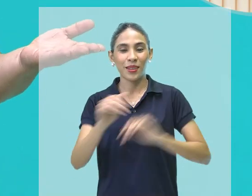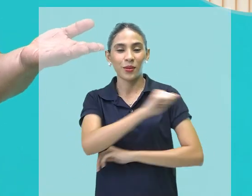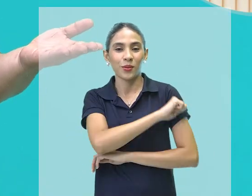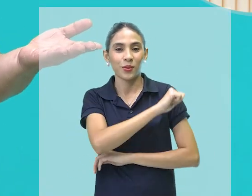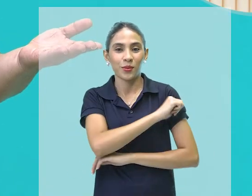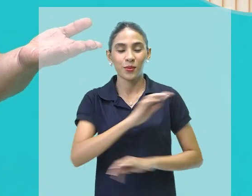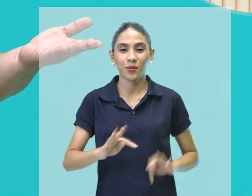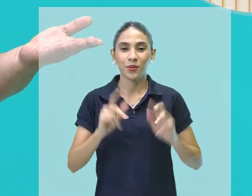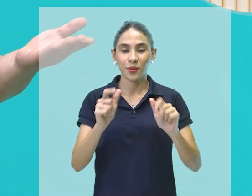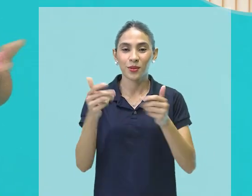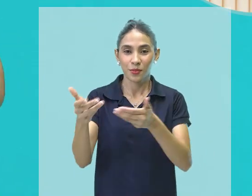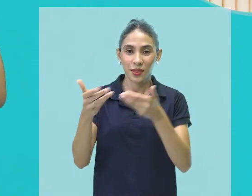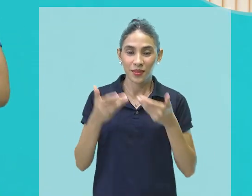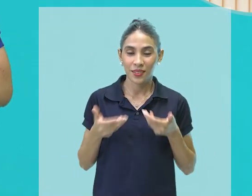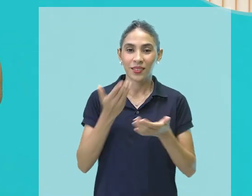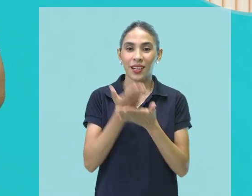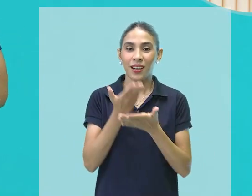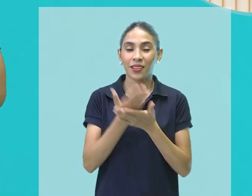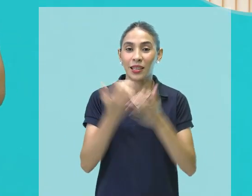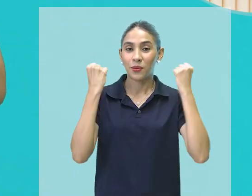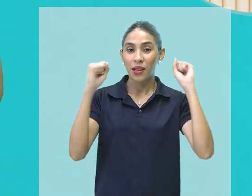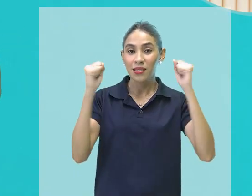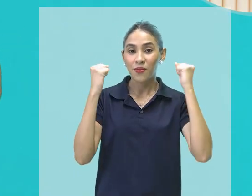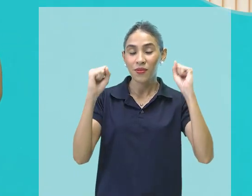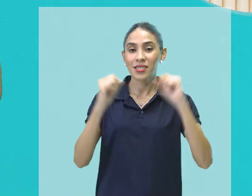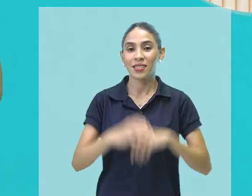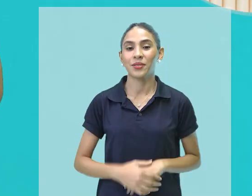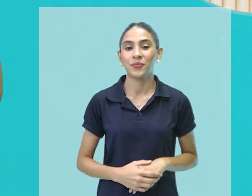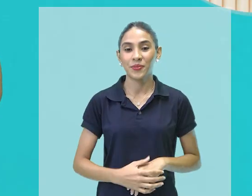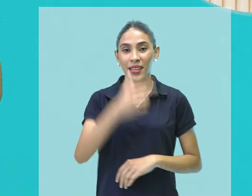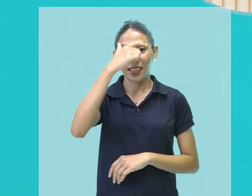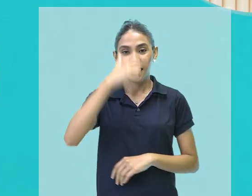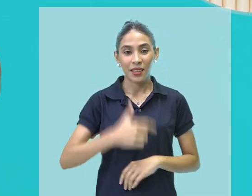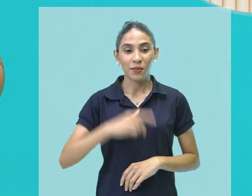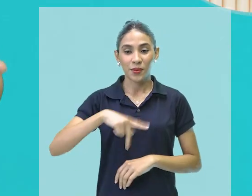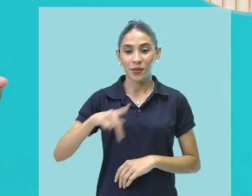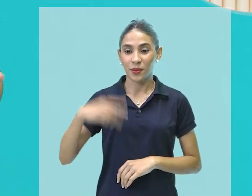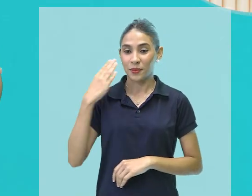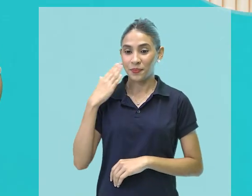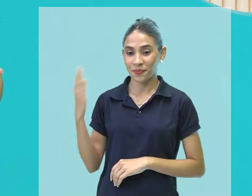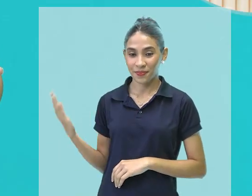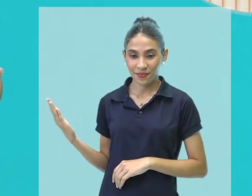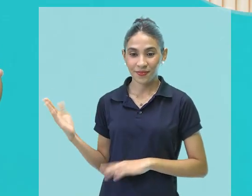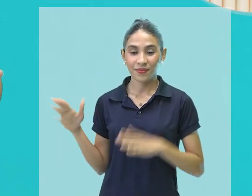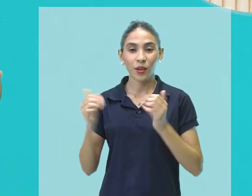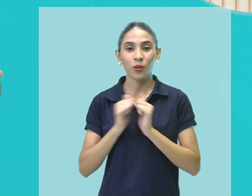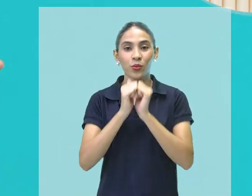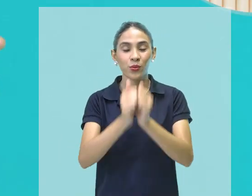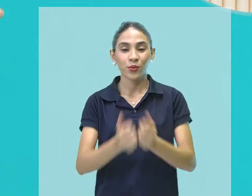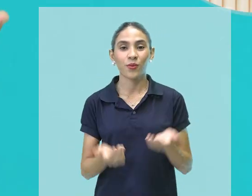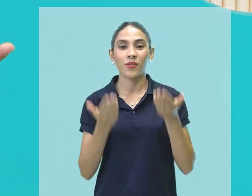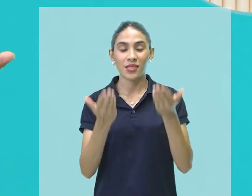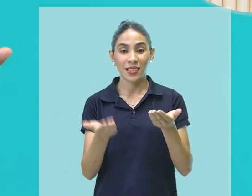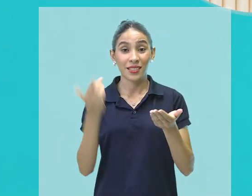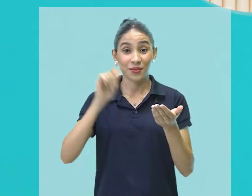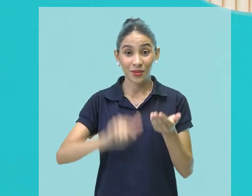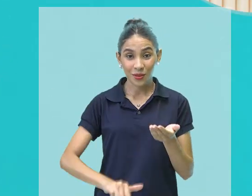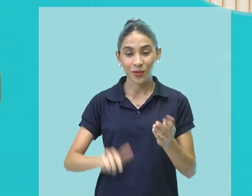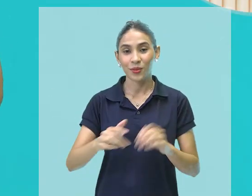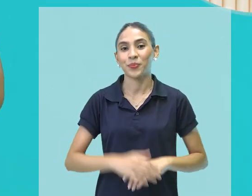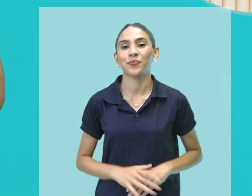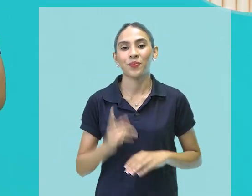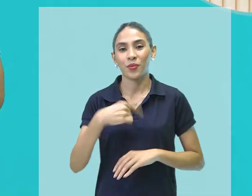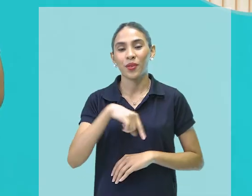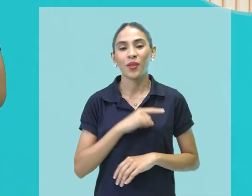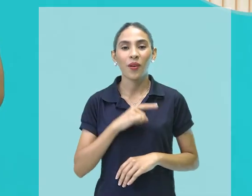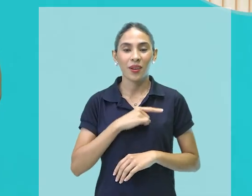Oi, gente! Sejam bem-vindos à nossa aula de Educação Física. Eu sou a professora Jucimara Brito, estou aqui mais uma vez